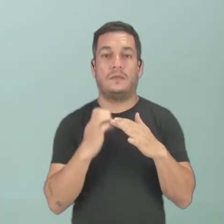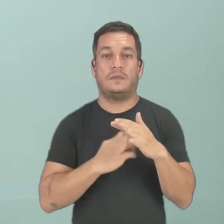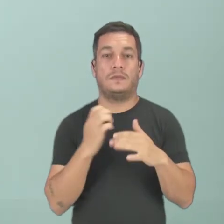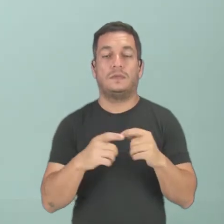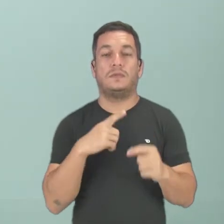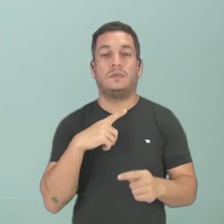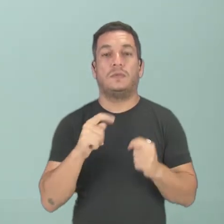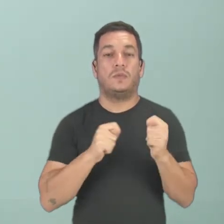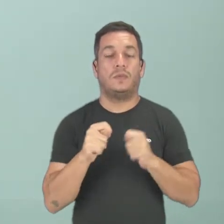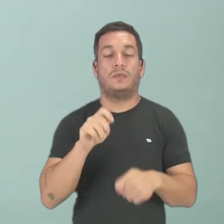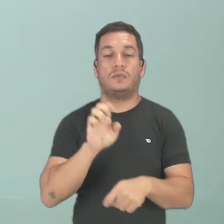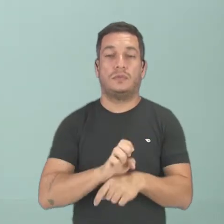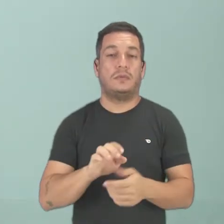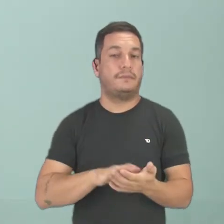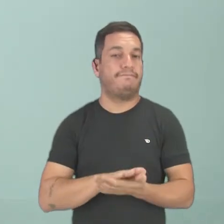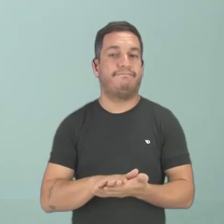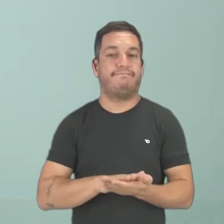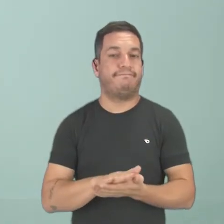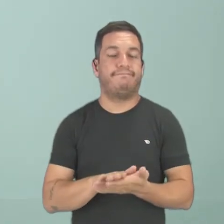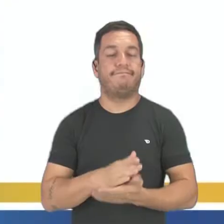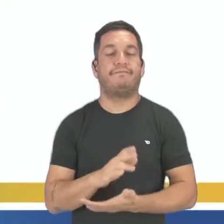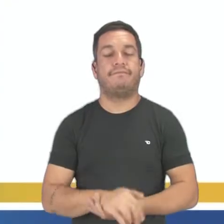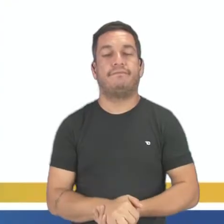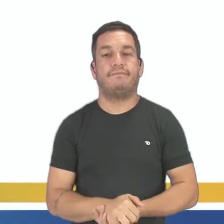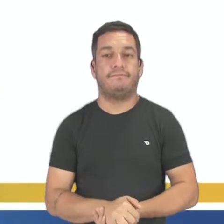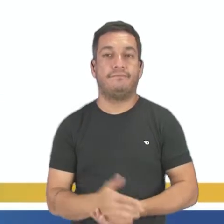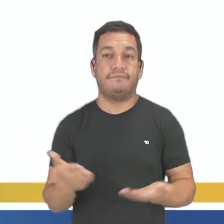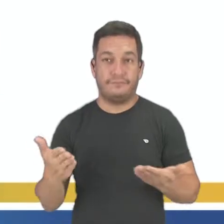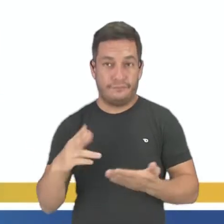sob o controle do Estado.